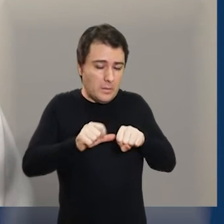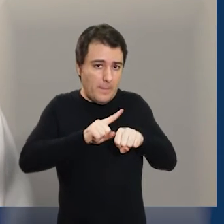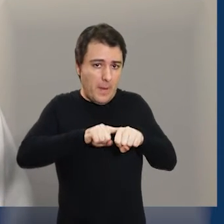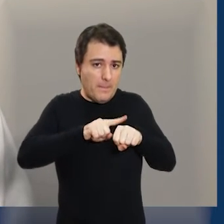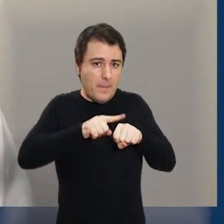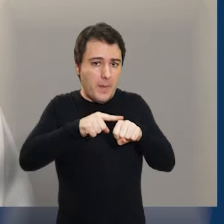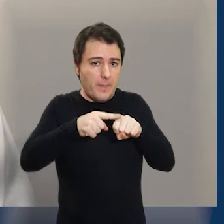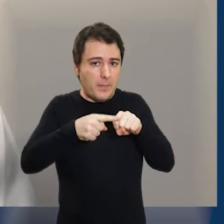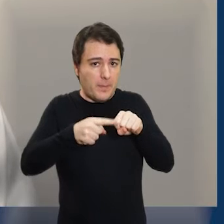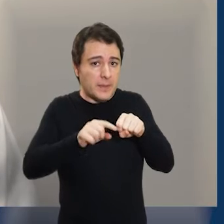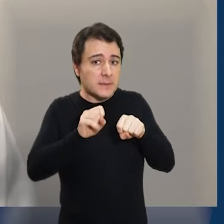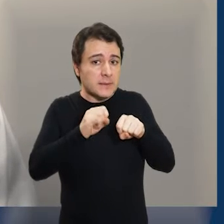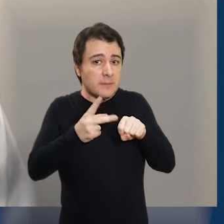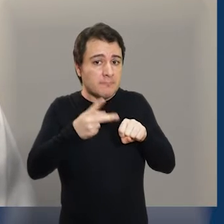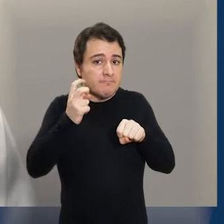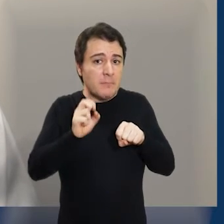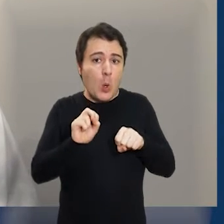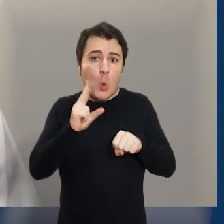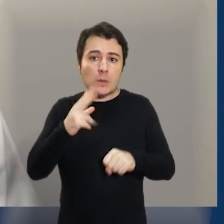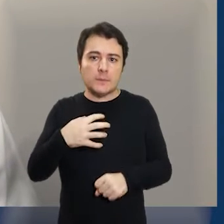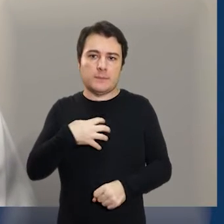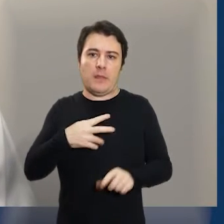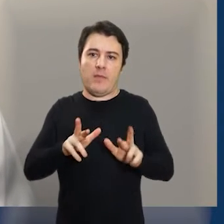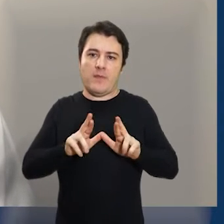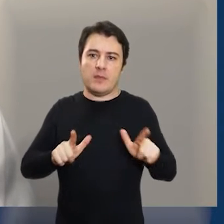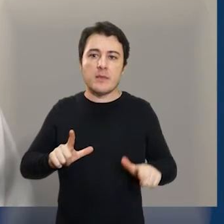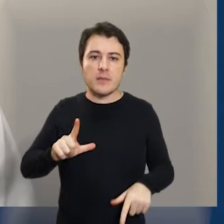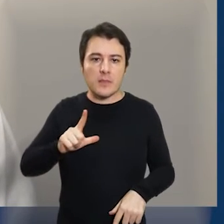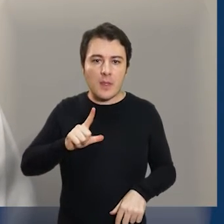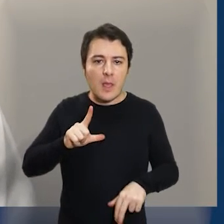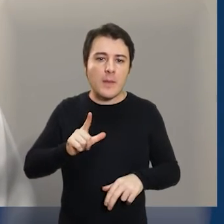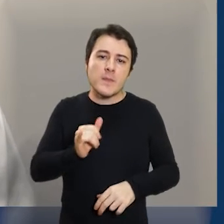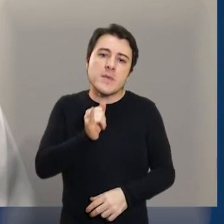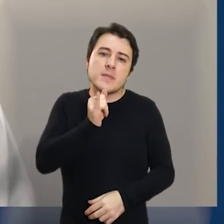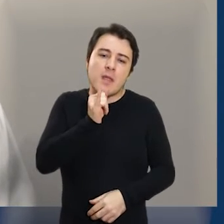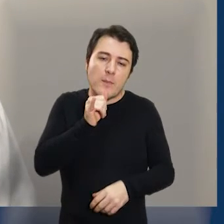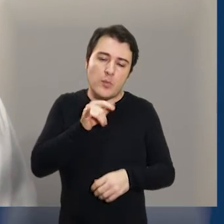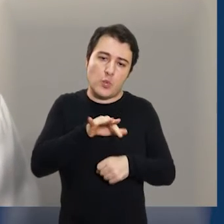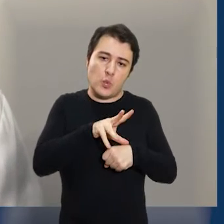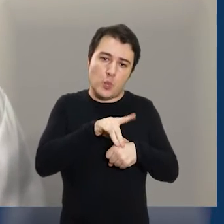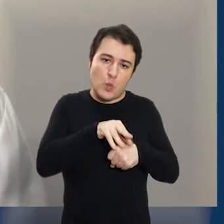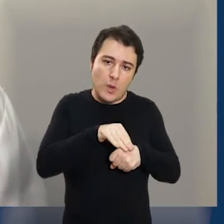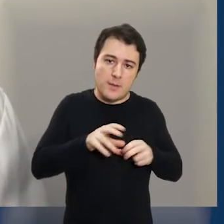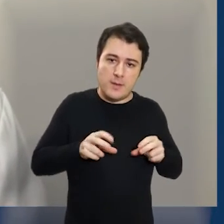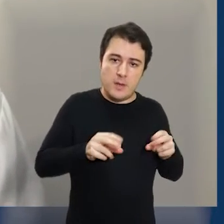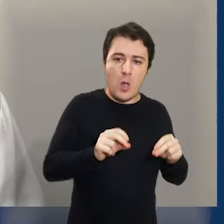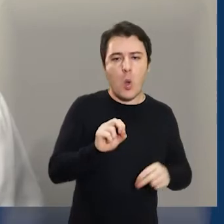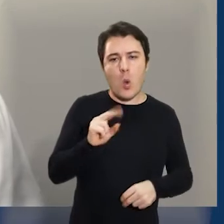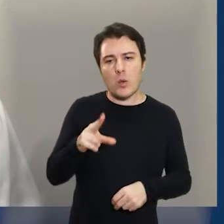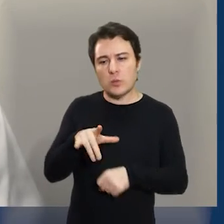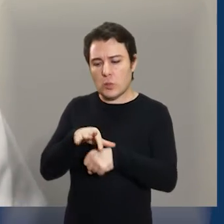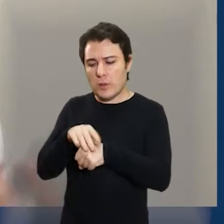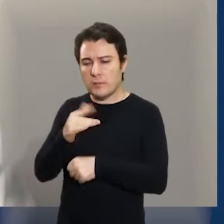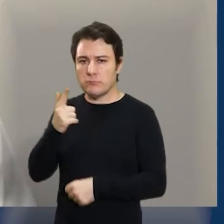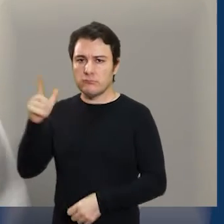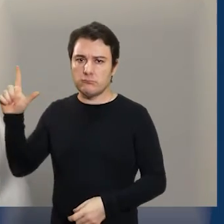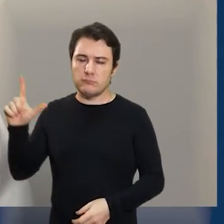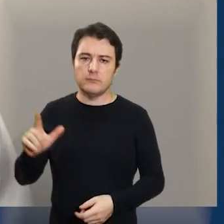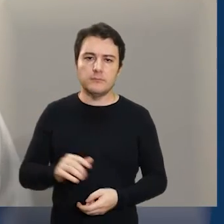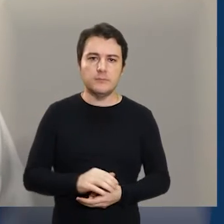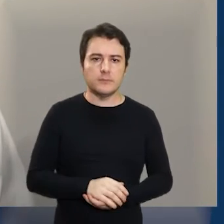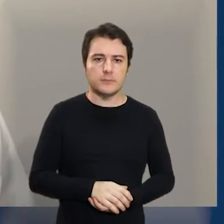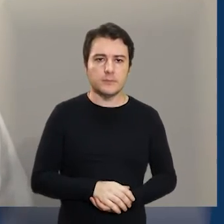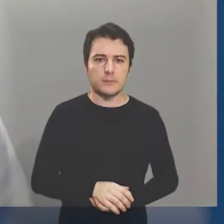exame, tentamos perceber se na próstata há alterações que podem sugerir ou câncer de próstata ou alguma